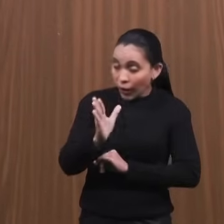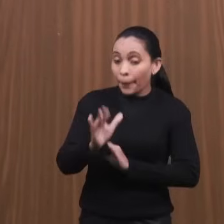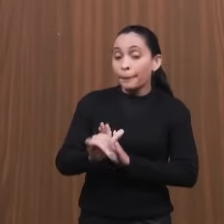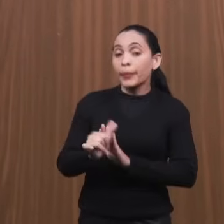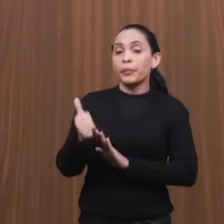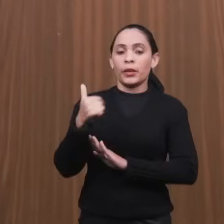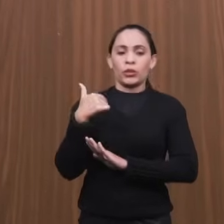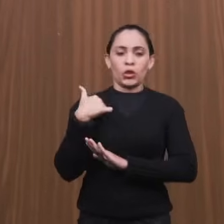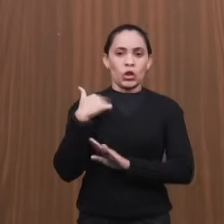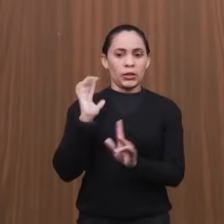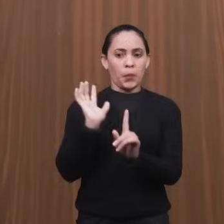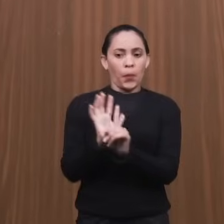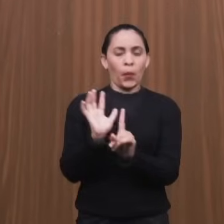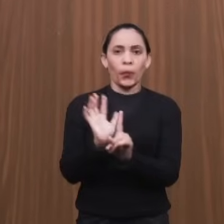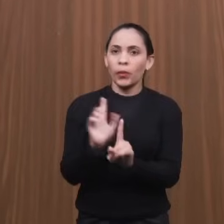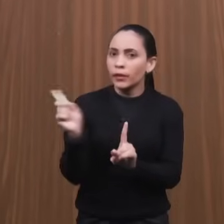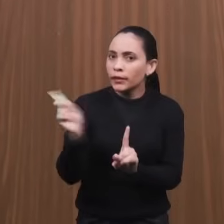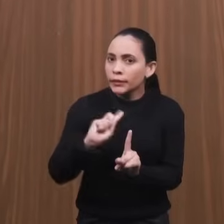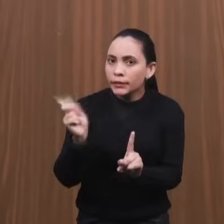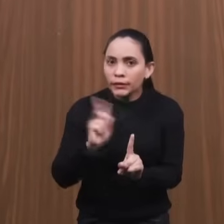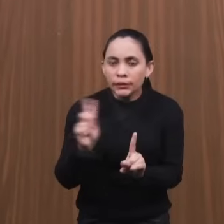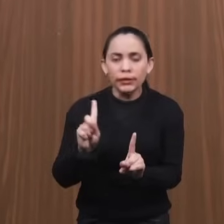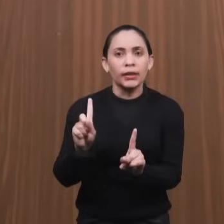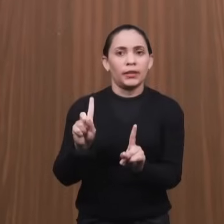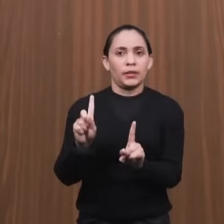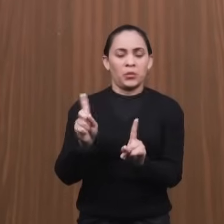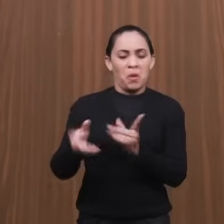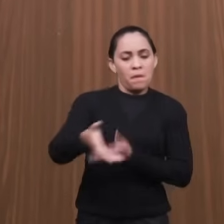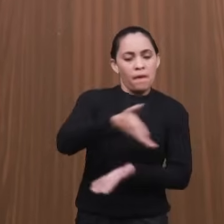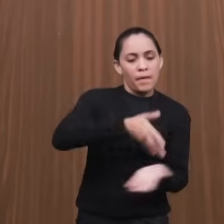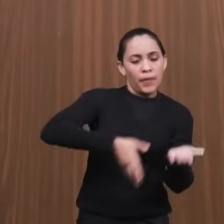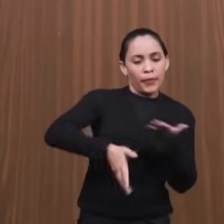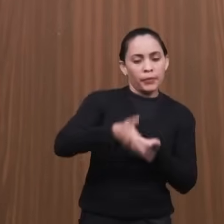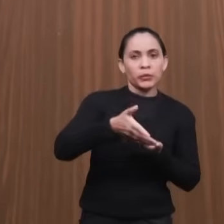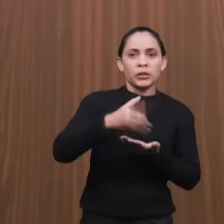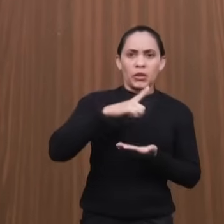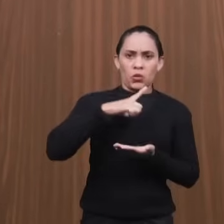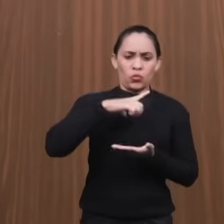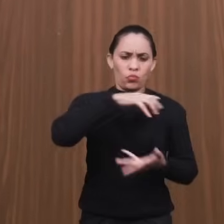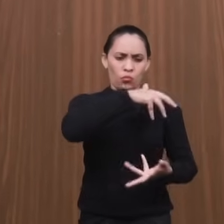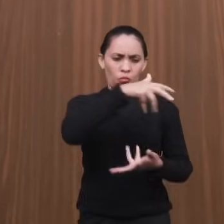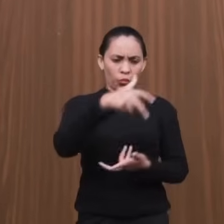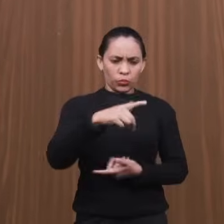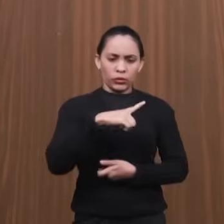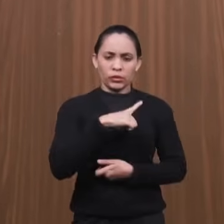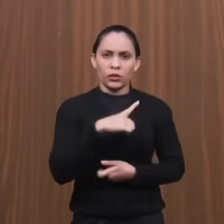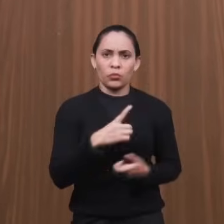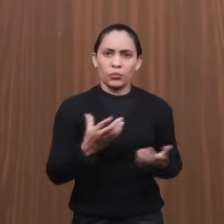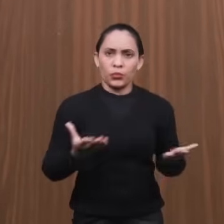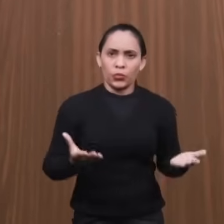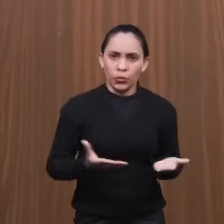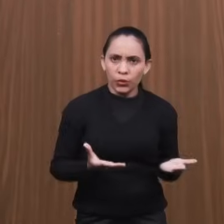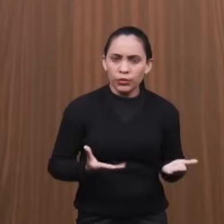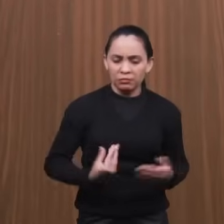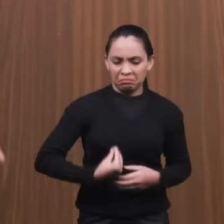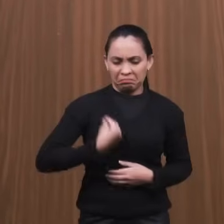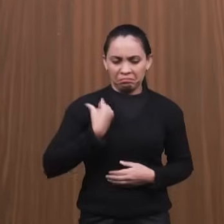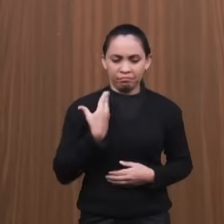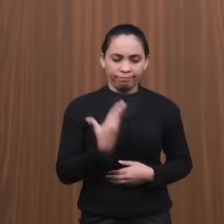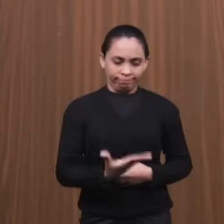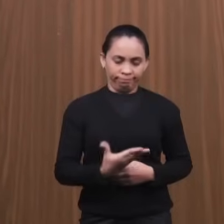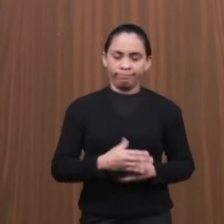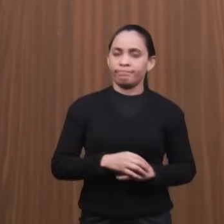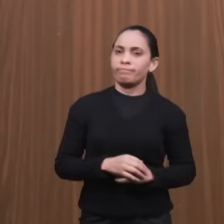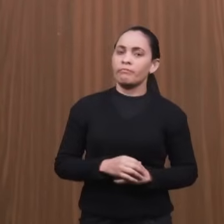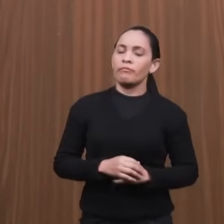se contaminar e, segundo, não participar das coisas que este mundo hoje está vivendo. E